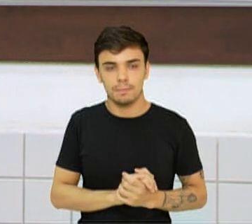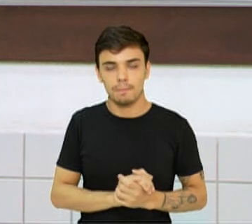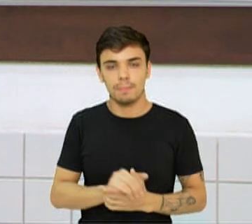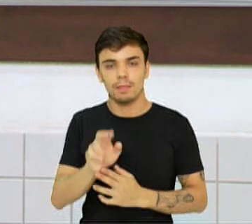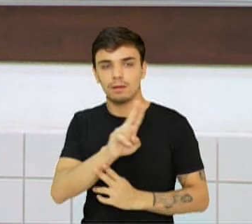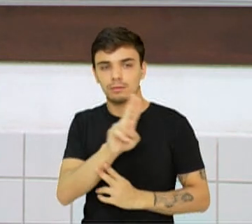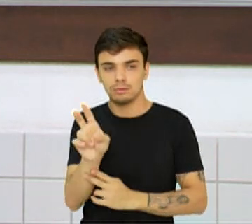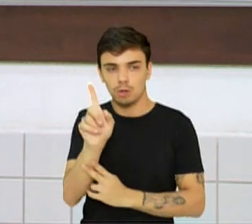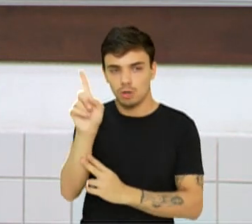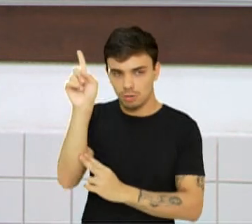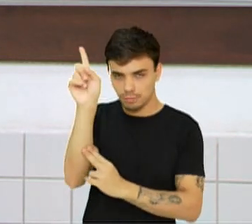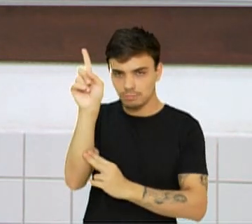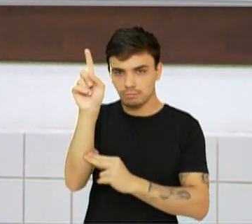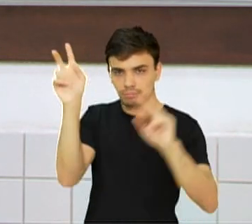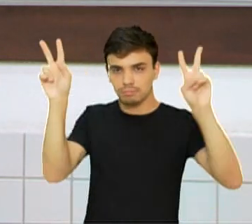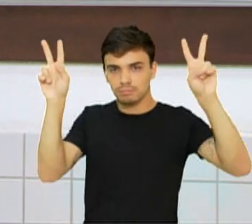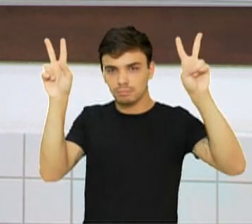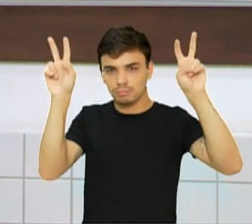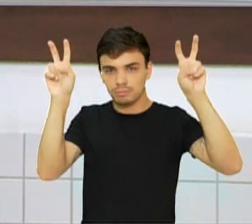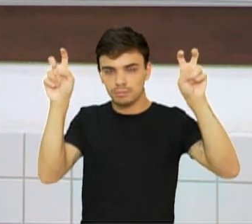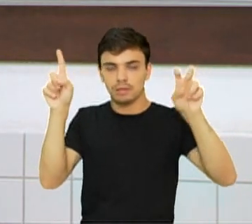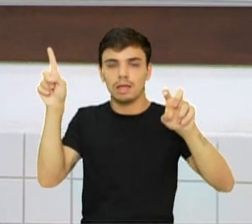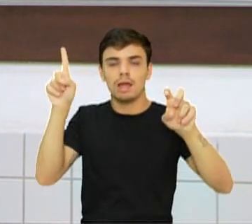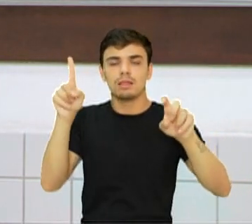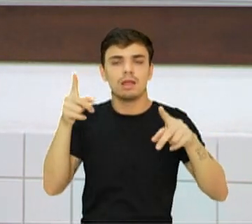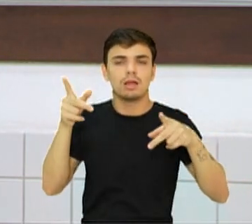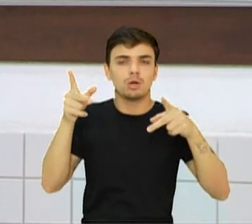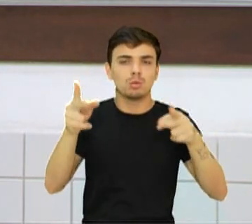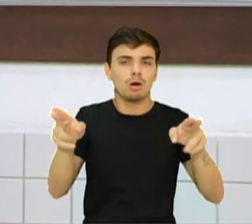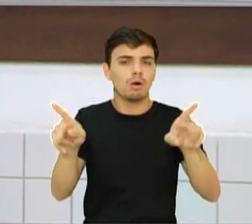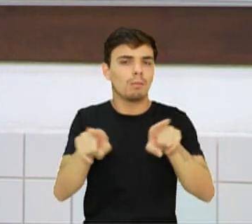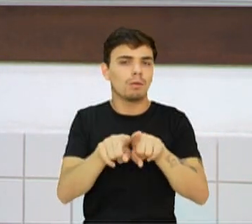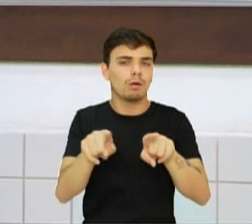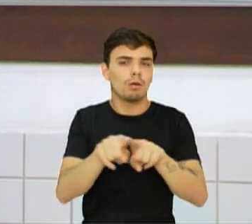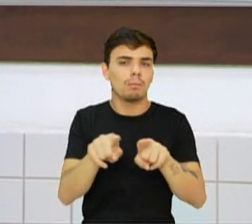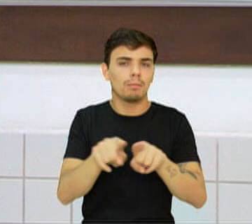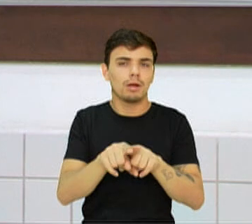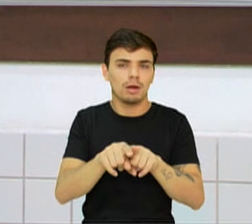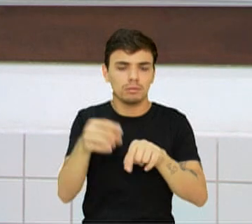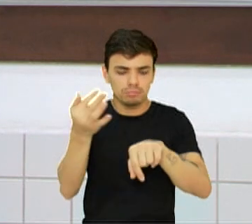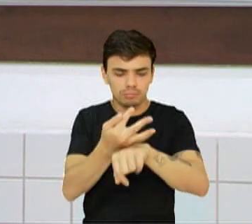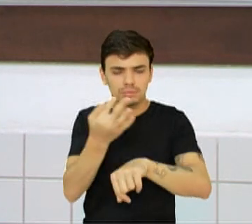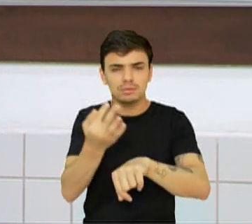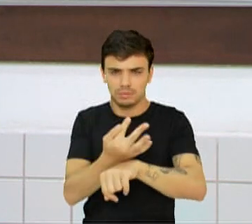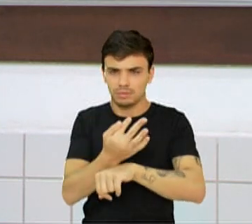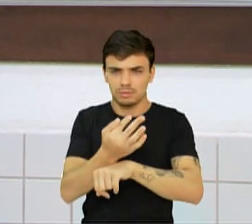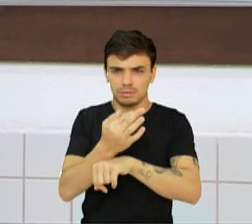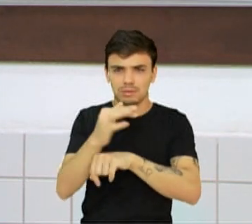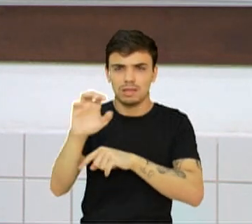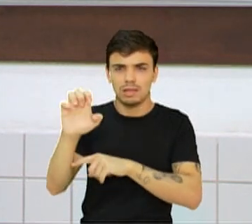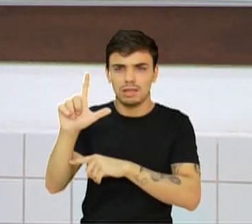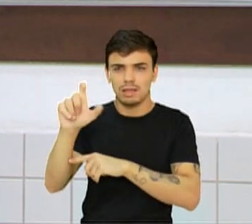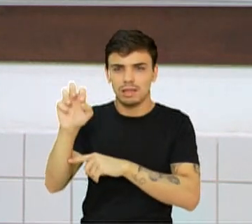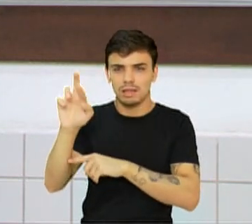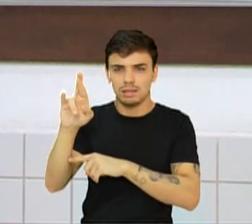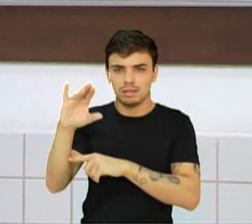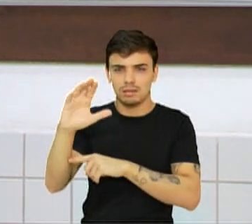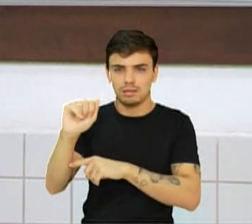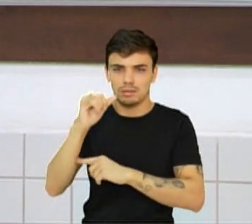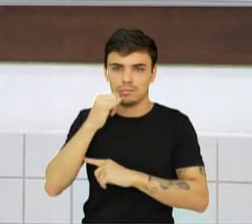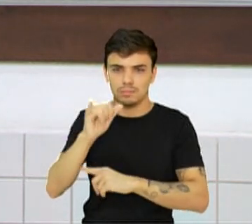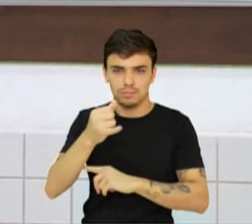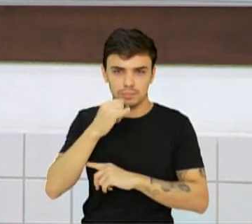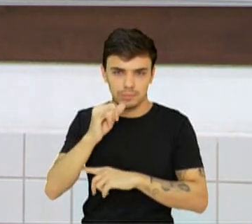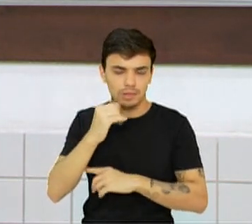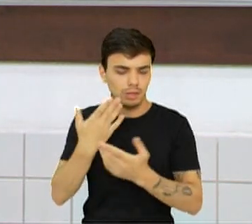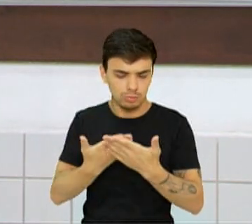chama reatância capacitiva e ela é equivalente a pensar na resistência elétrica que a gente estudou antes, lá da lei de Ohm, do Uri, lembra?